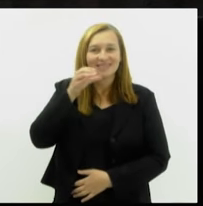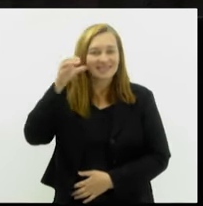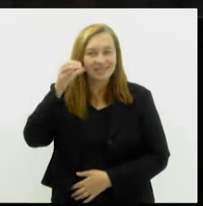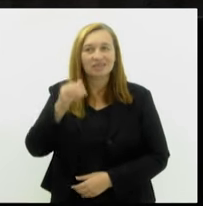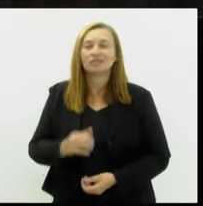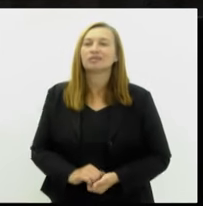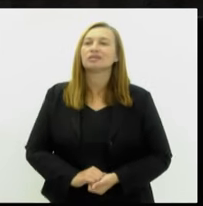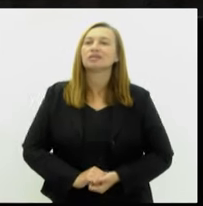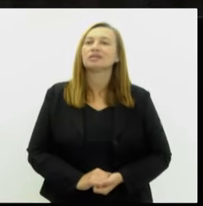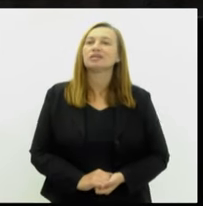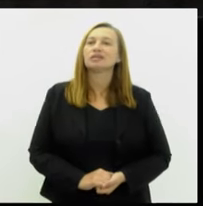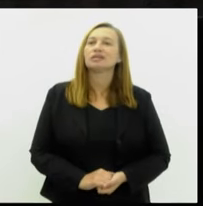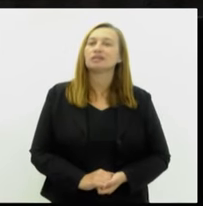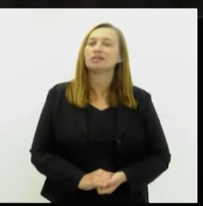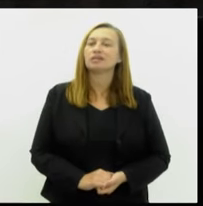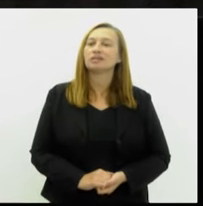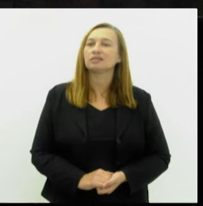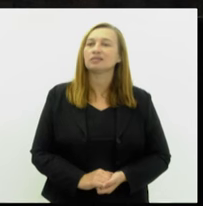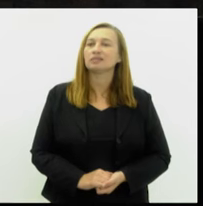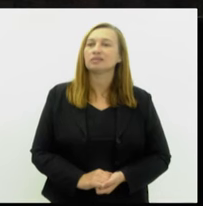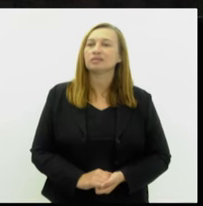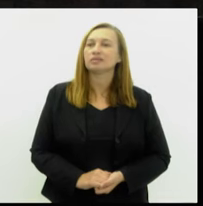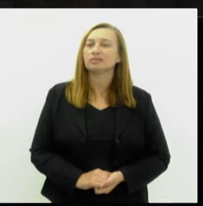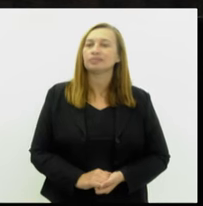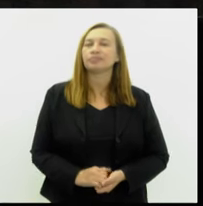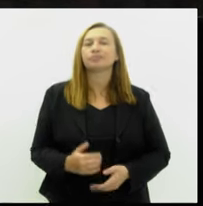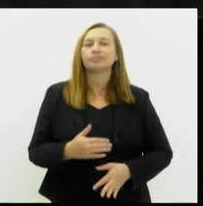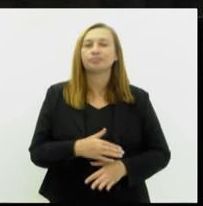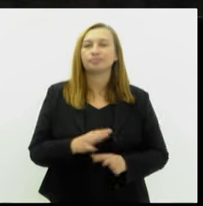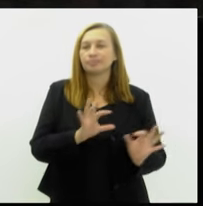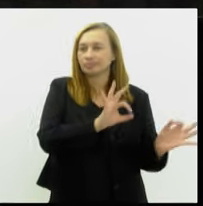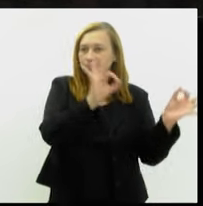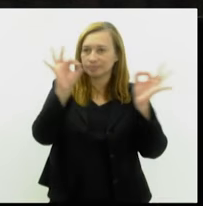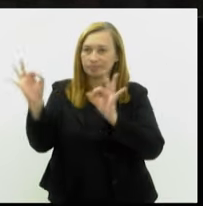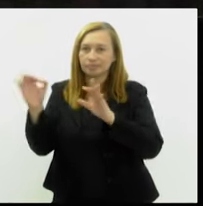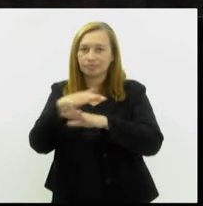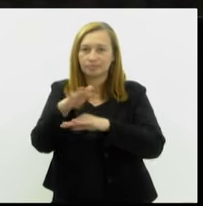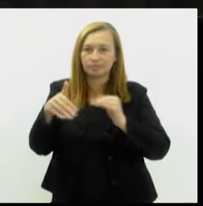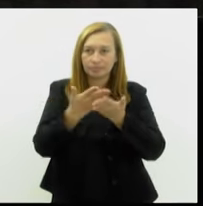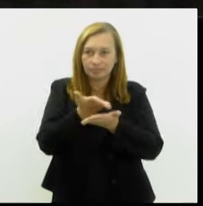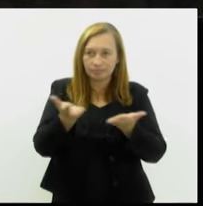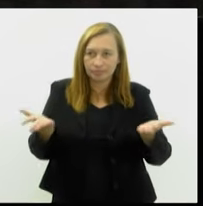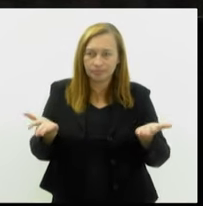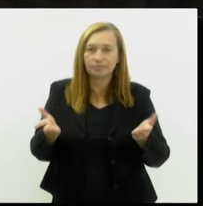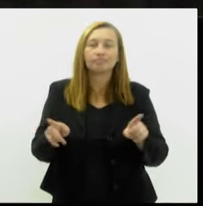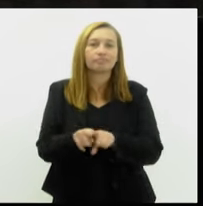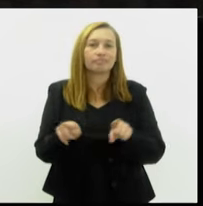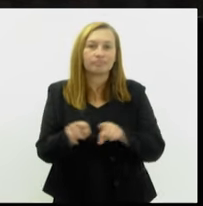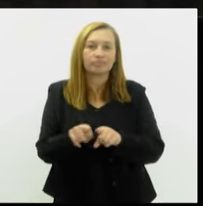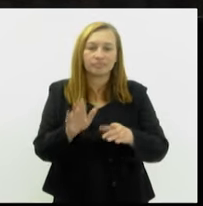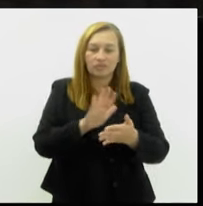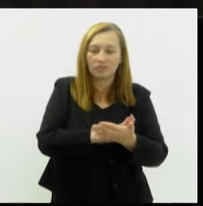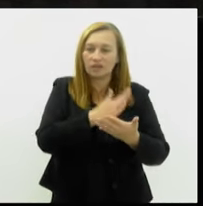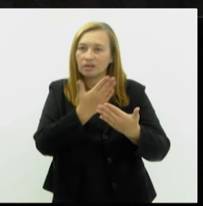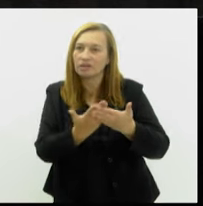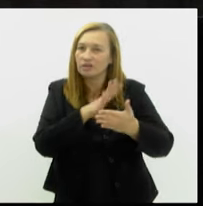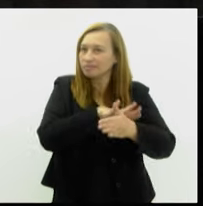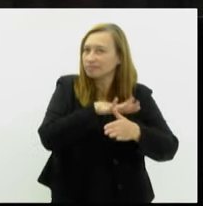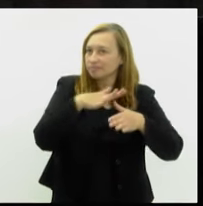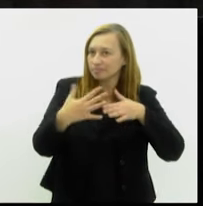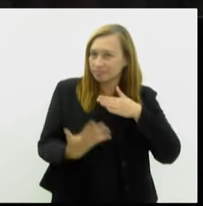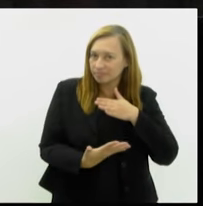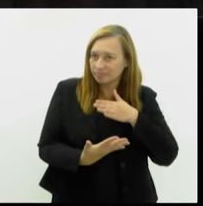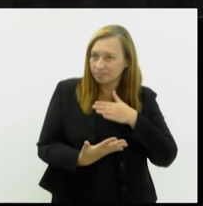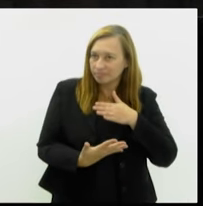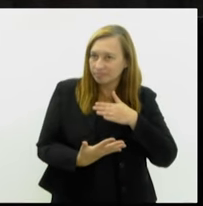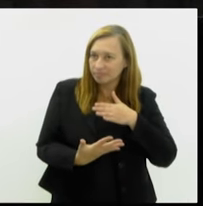Jordão, senhoras e senhores telespectadores e senhora intérprete da